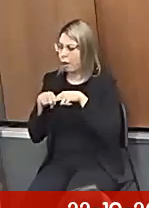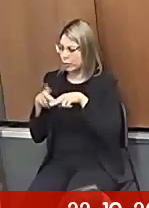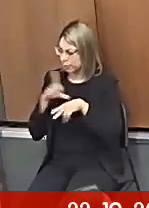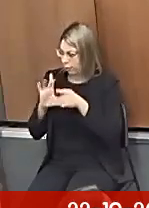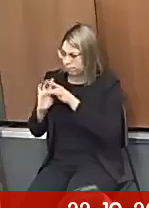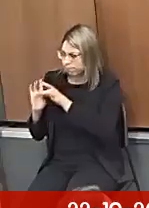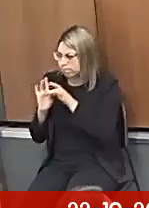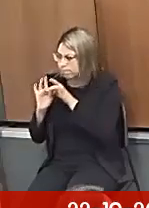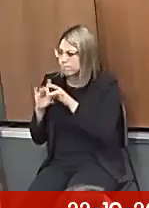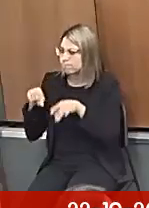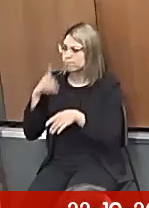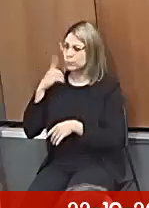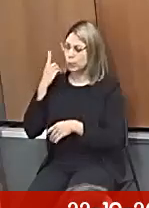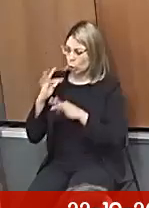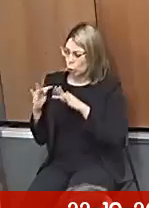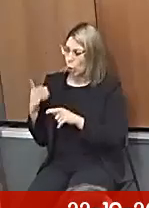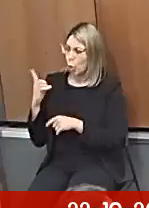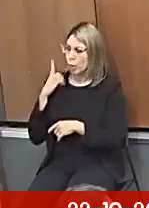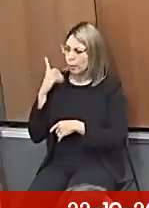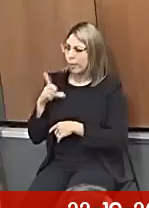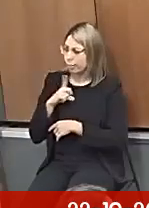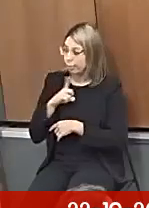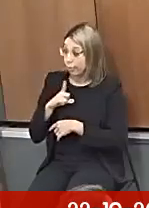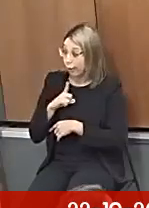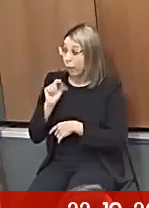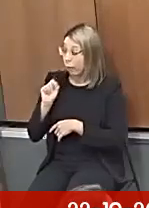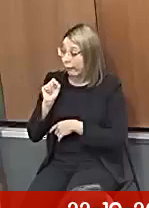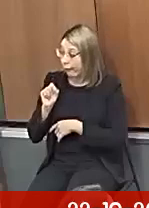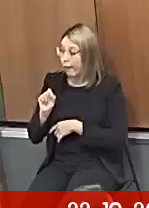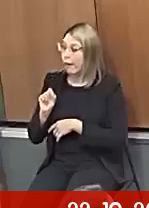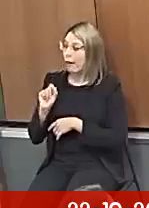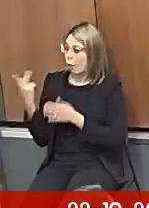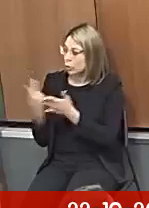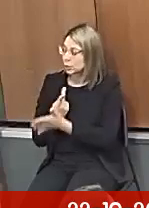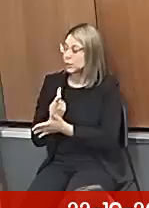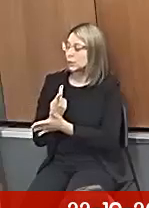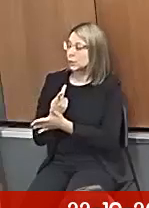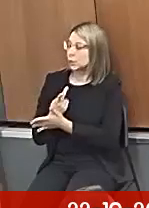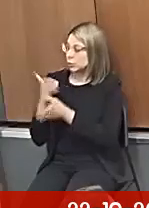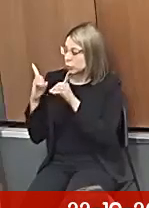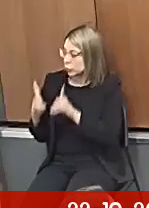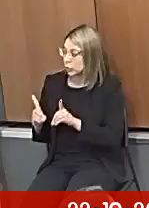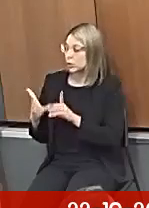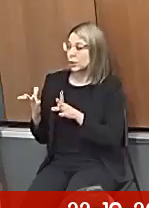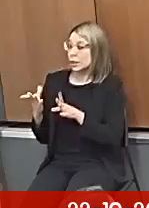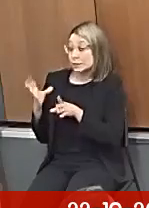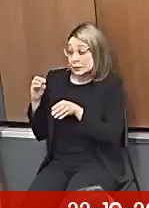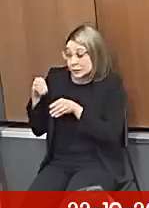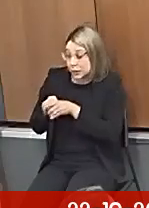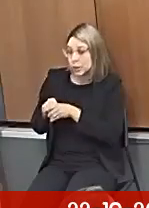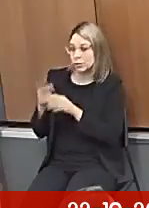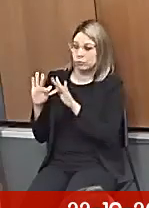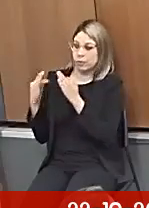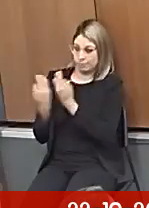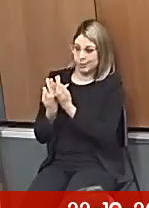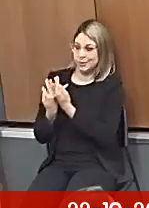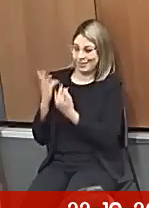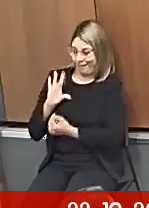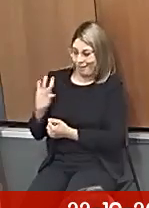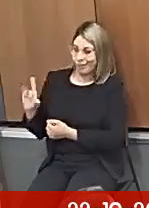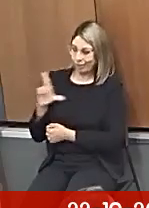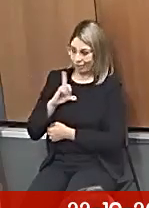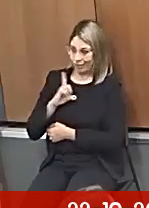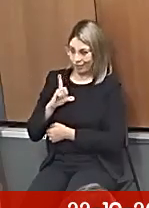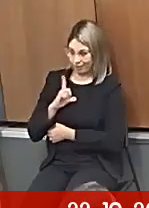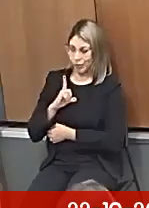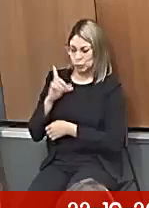deputados. Todos os deputados aqui têm uma história pessoal dentro da sua própria família, de pessoas que convivem conosco